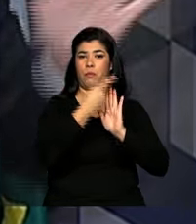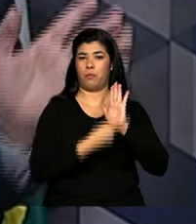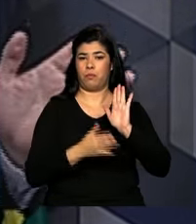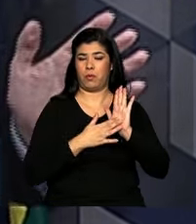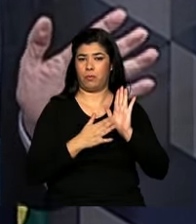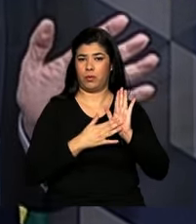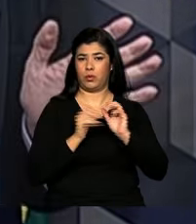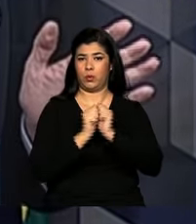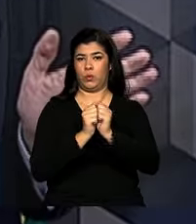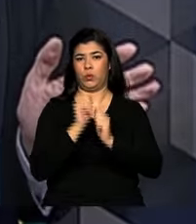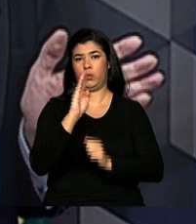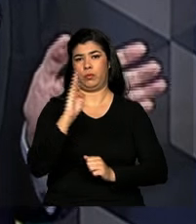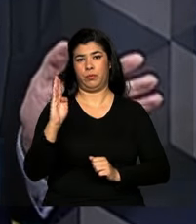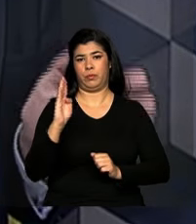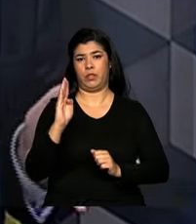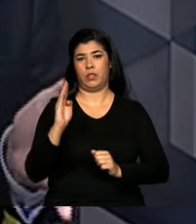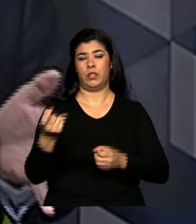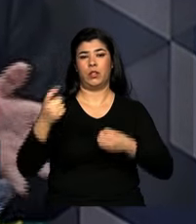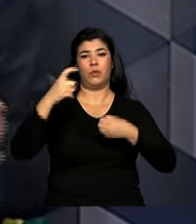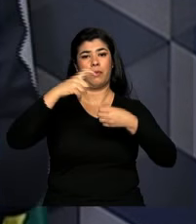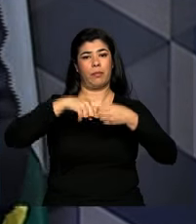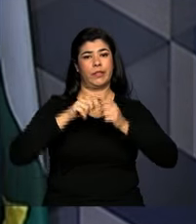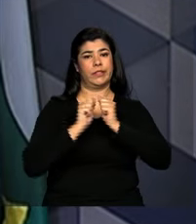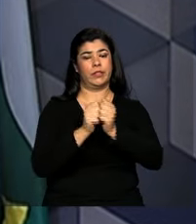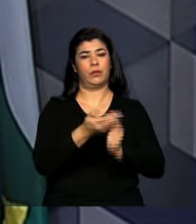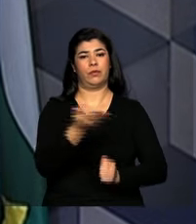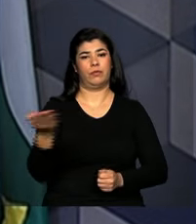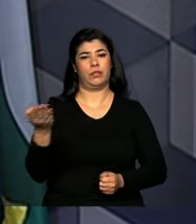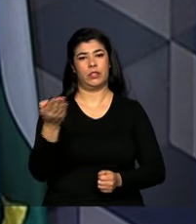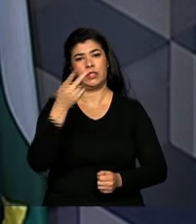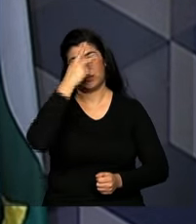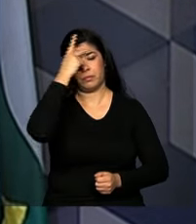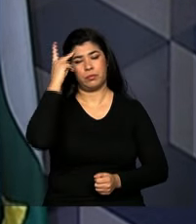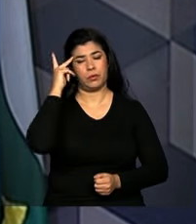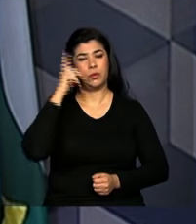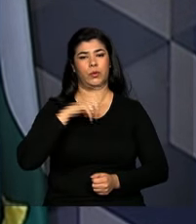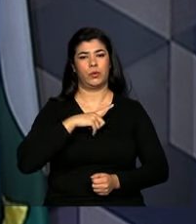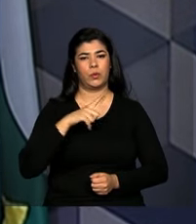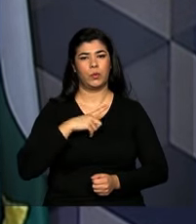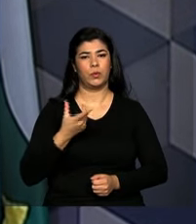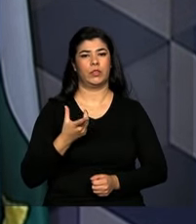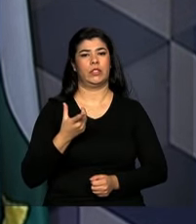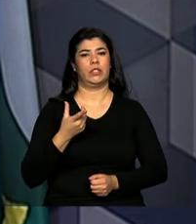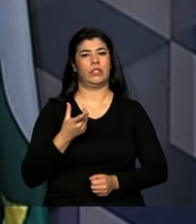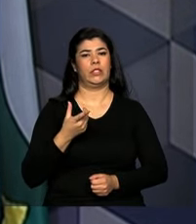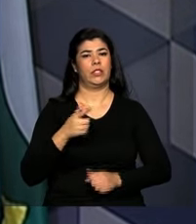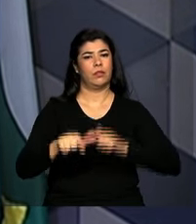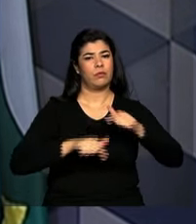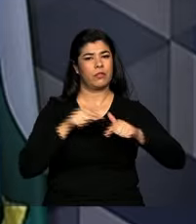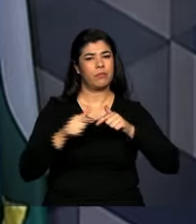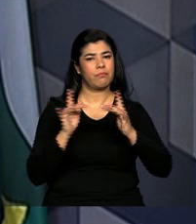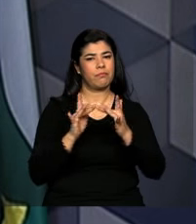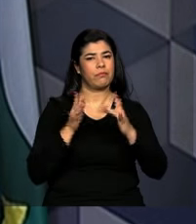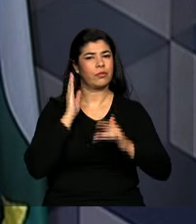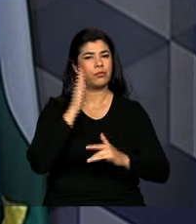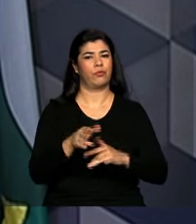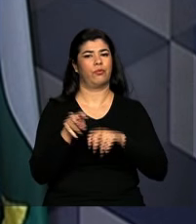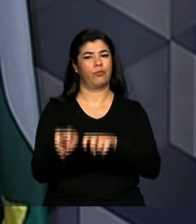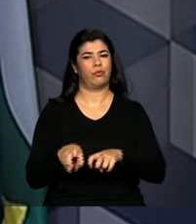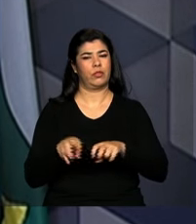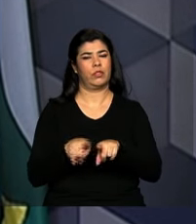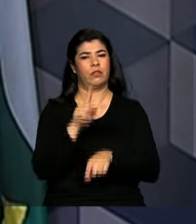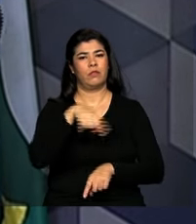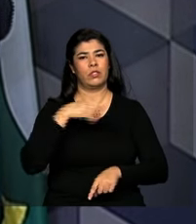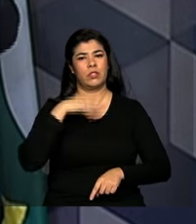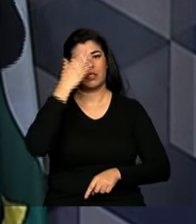produtor rural no campo. Essa história de sucesso, escrita por muitas mãos, teve sim a participação